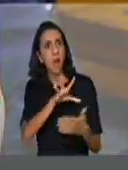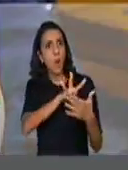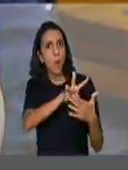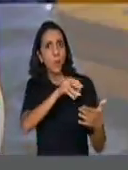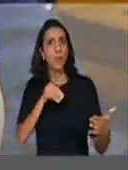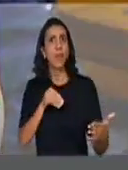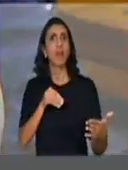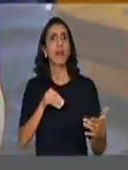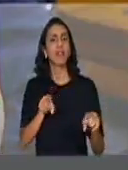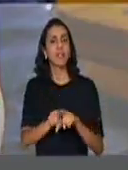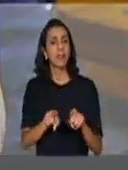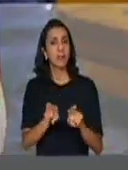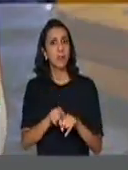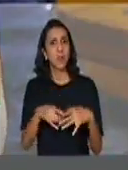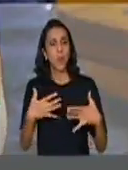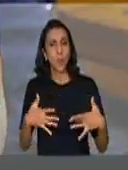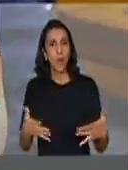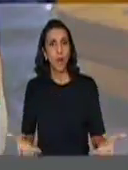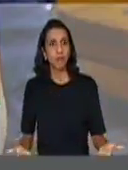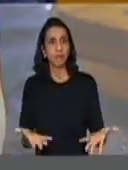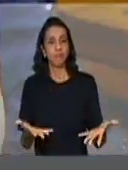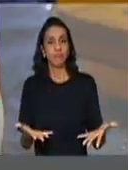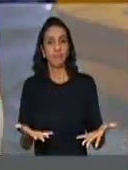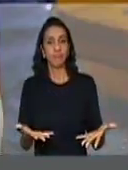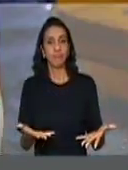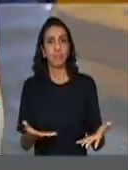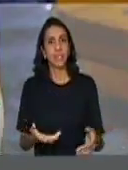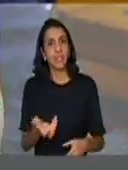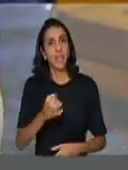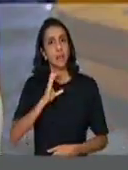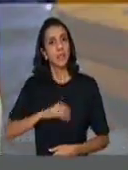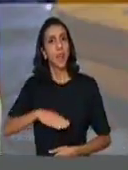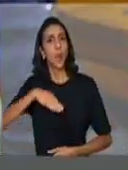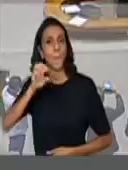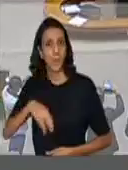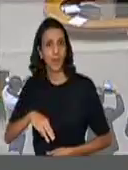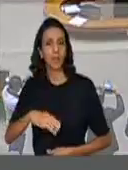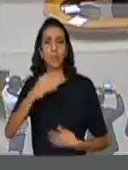cidadãos de bem. E muito obrigado pela